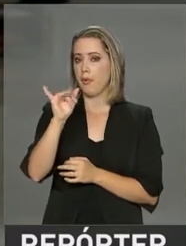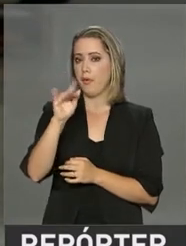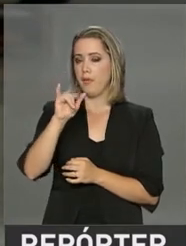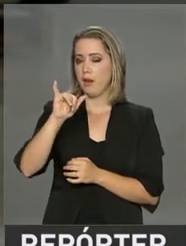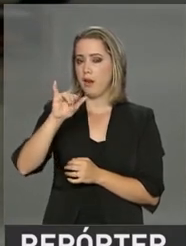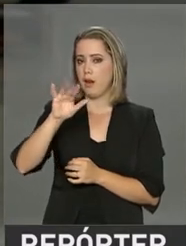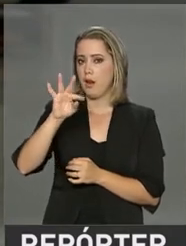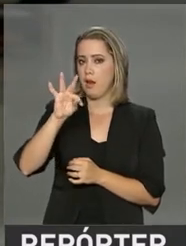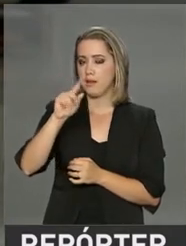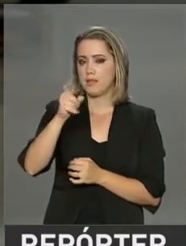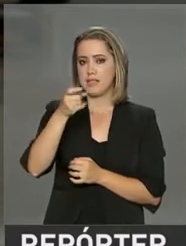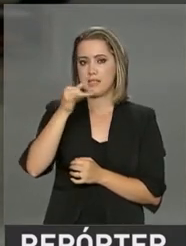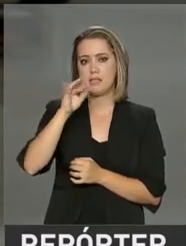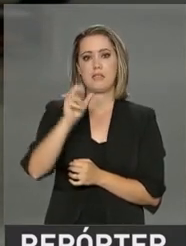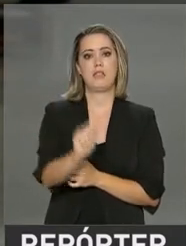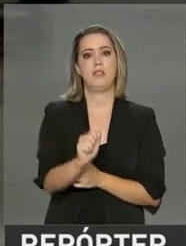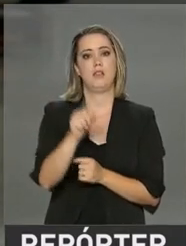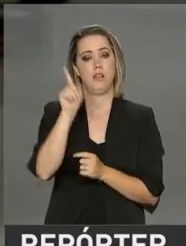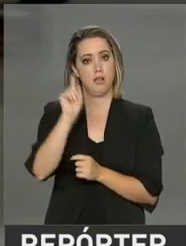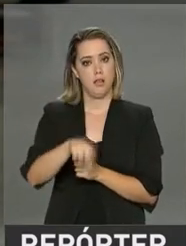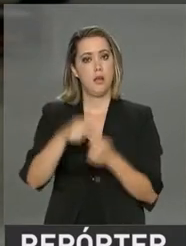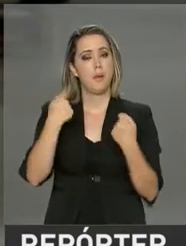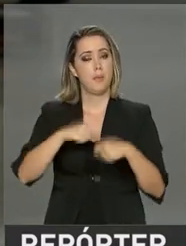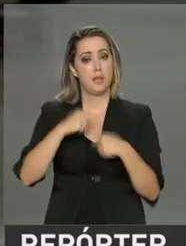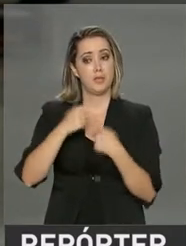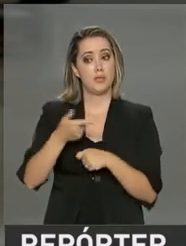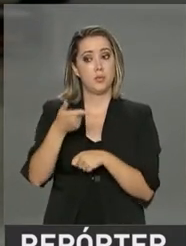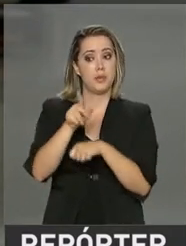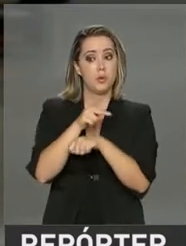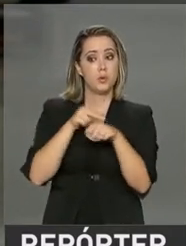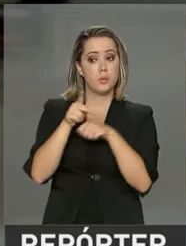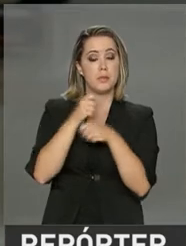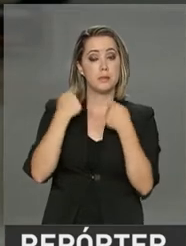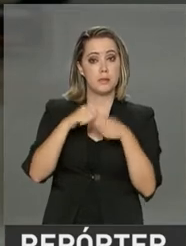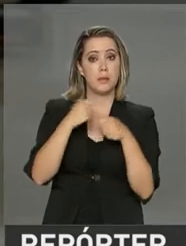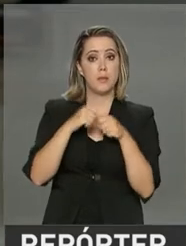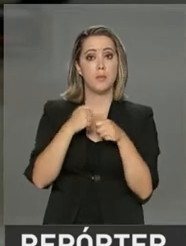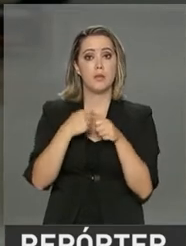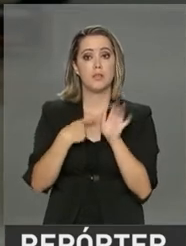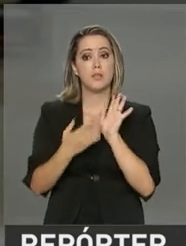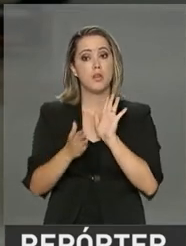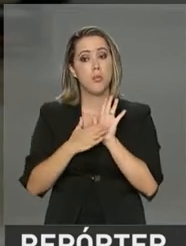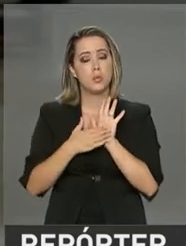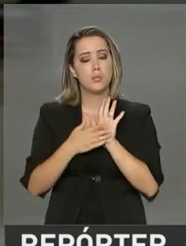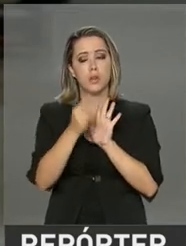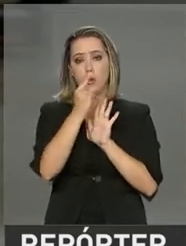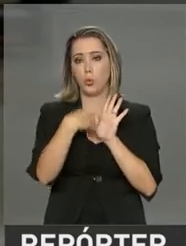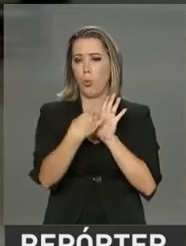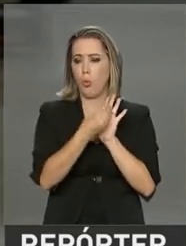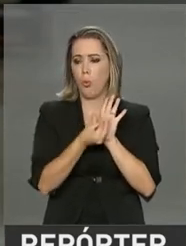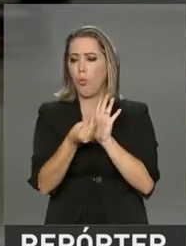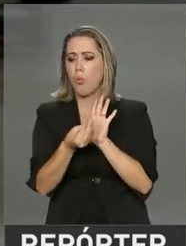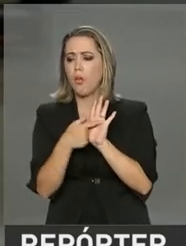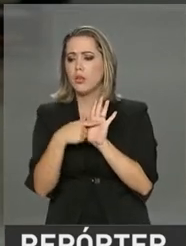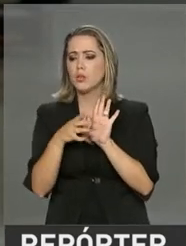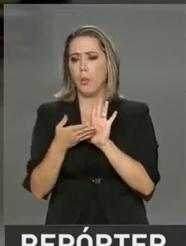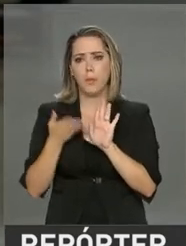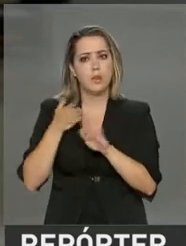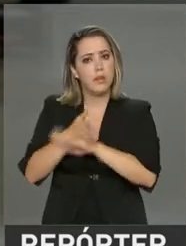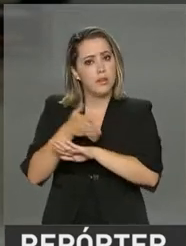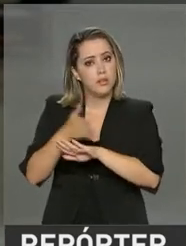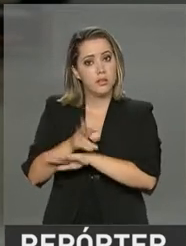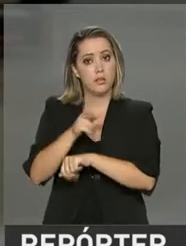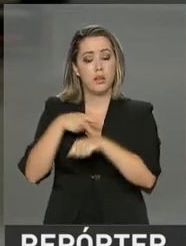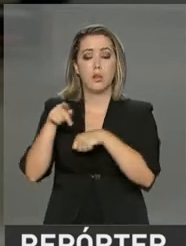estão viajando para outros países que exigem a certificação para entrada em seus territórios. Nos postos da Anvisa